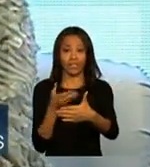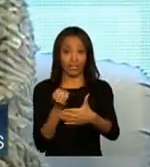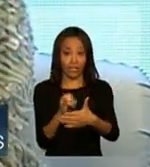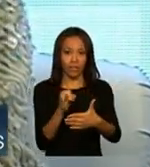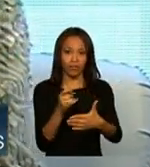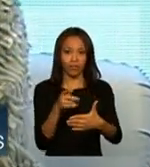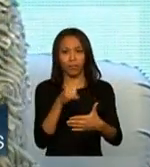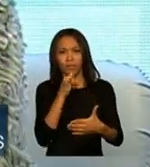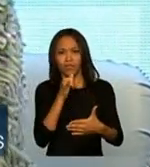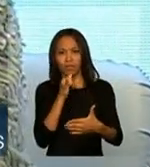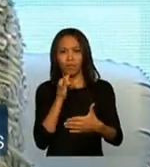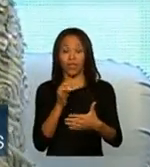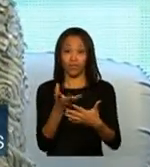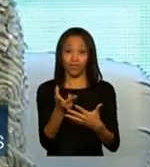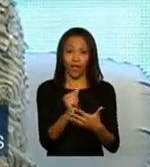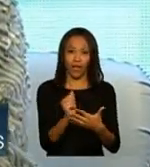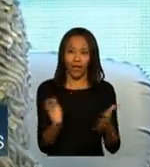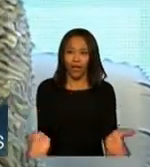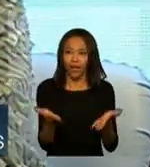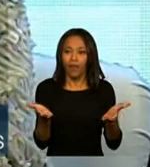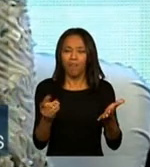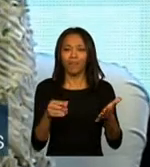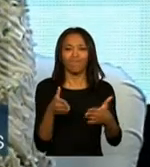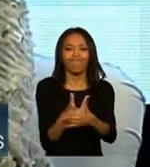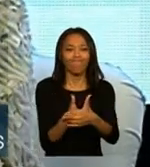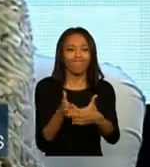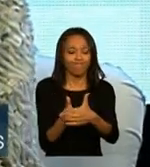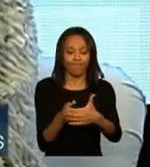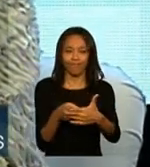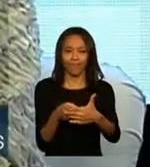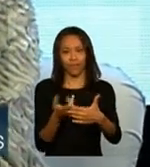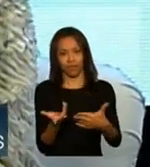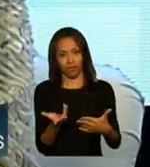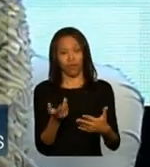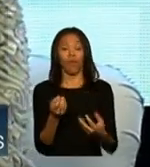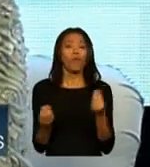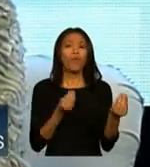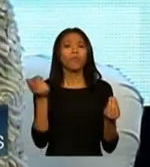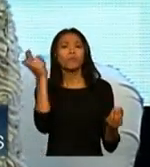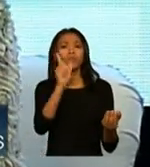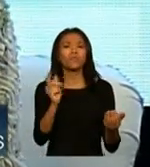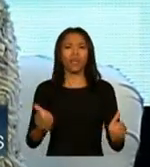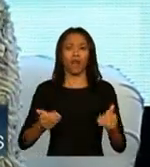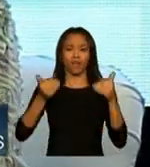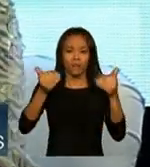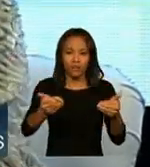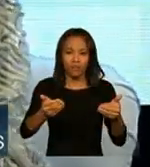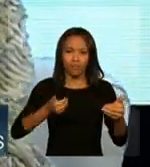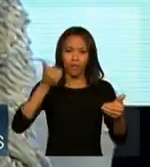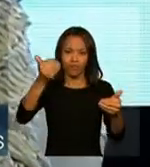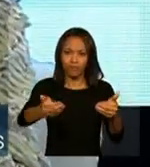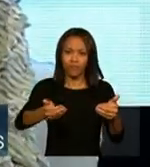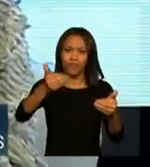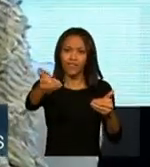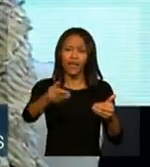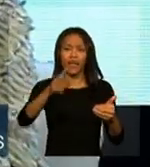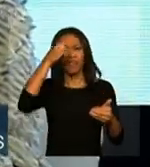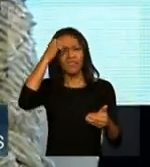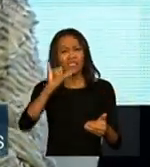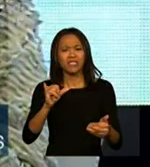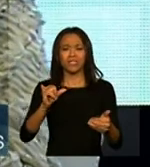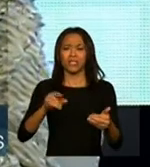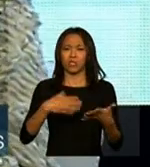foi vendo que a gente burocratiza mais e mais. Então, tem um desafio que é como a gente consegue avançar nessa agenda sem